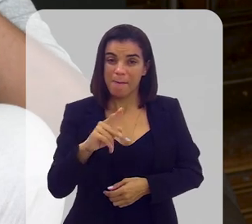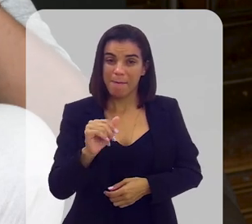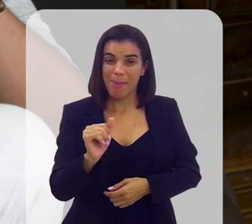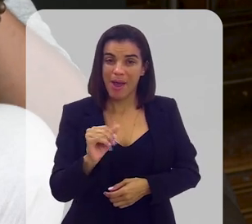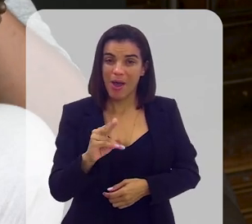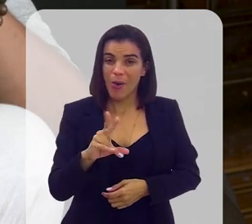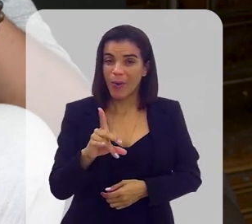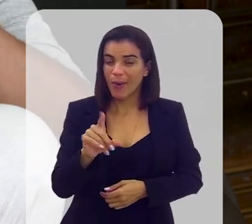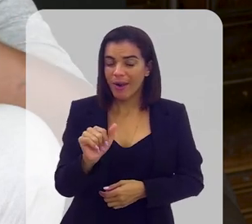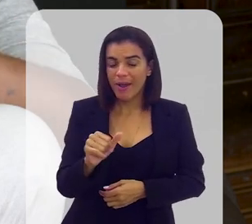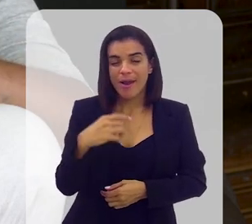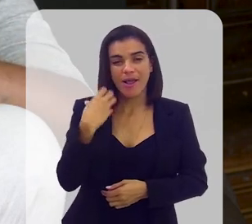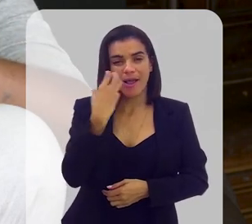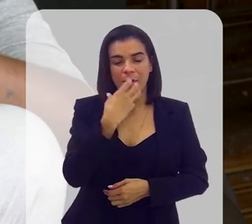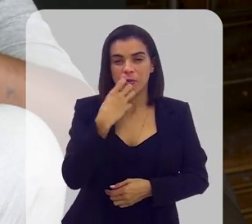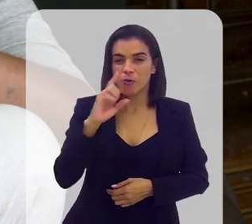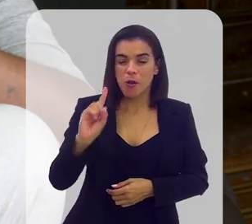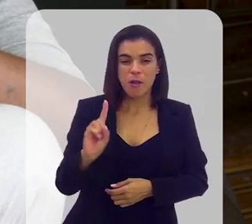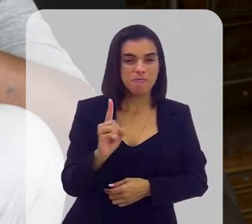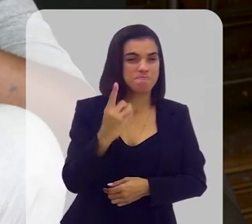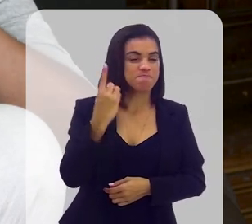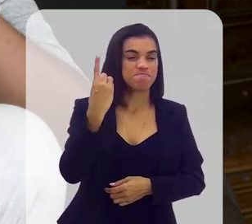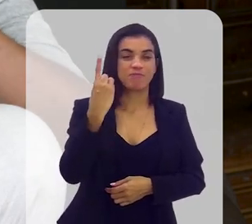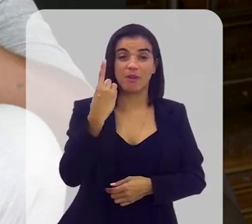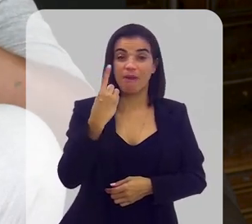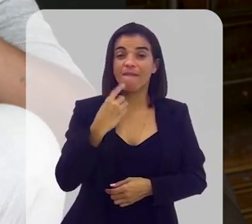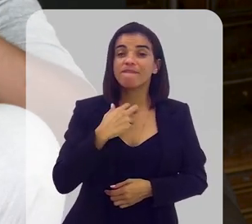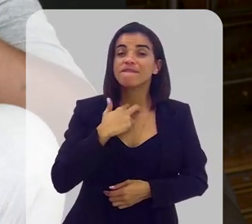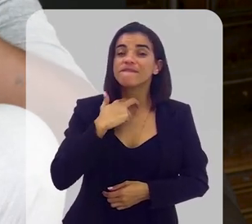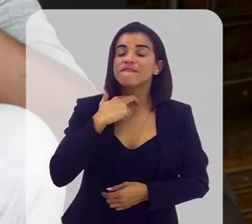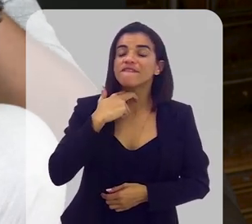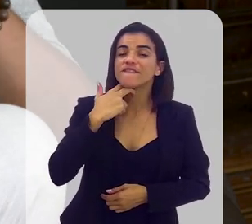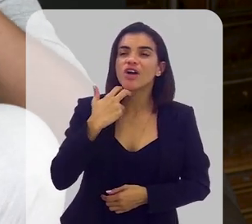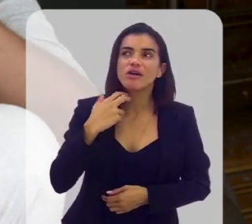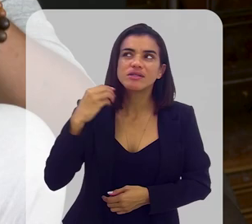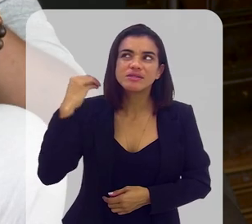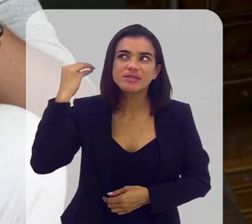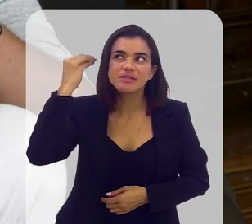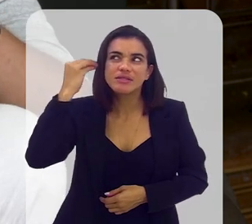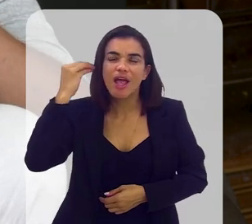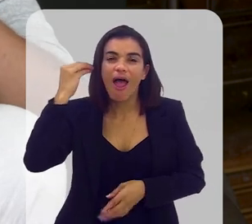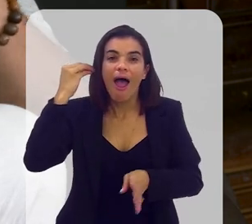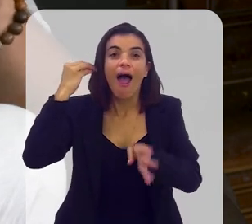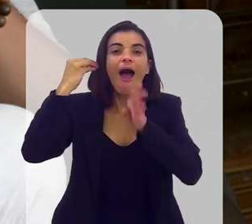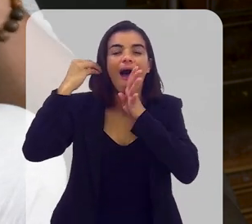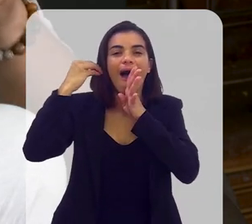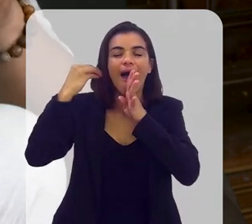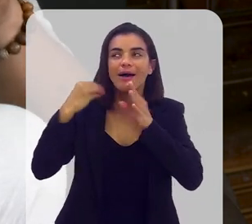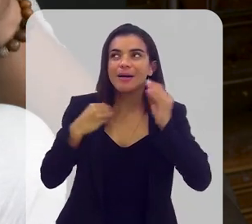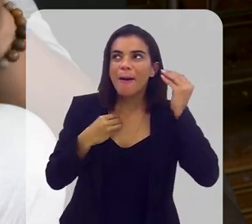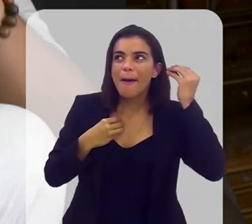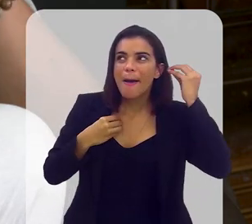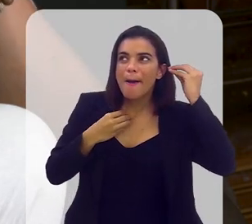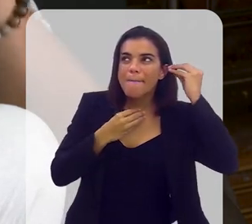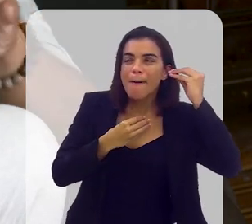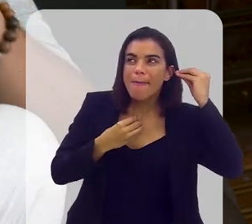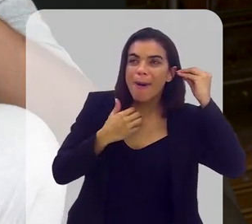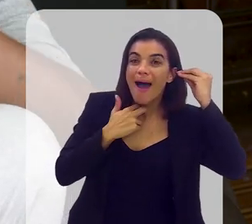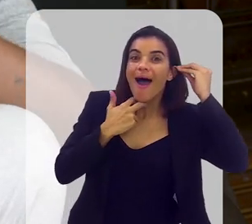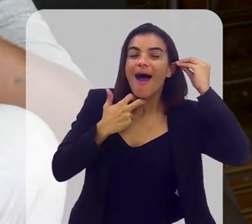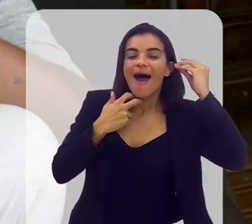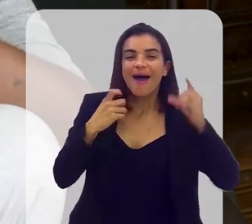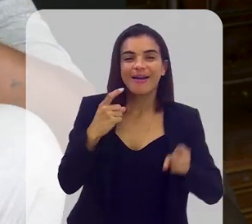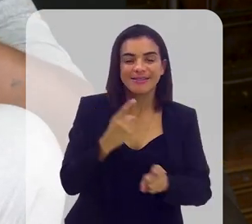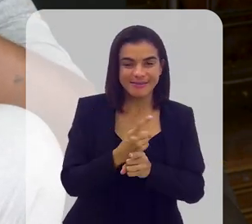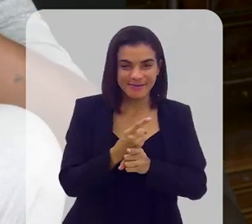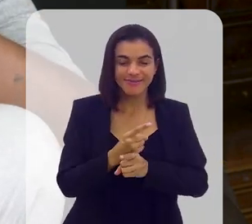Porto é uma daquelas cantoras singulares. A sua voz é conhecida em qualquer música, em qualquer tom, em qualquer ritmo